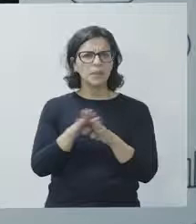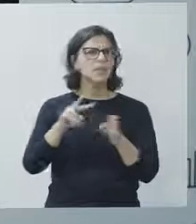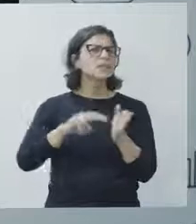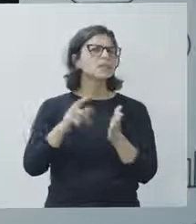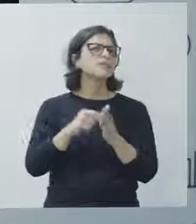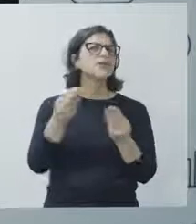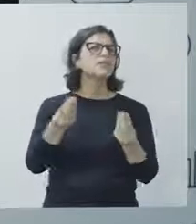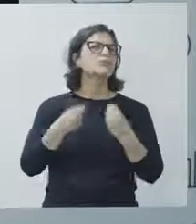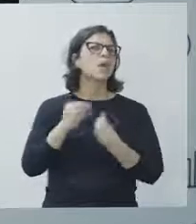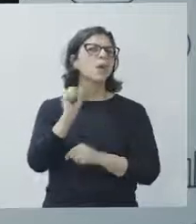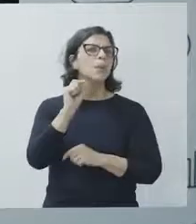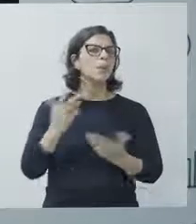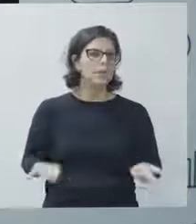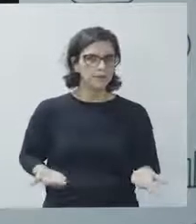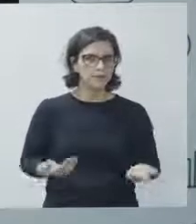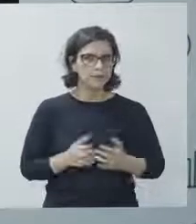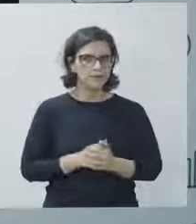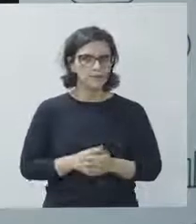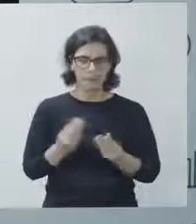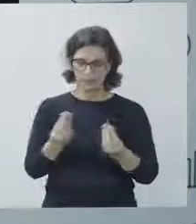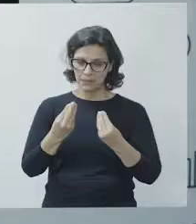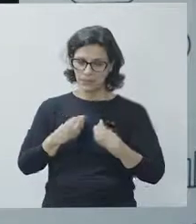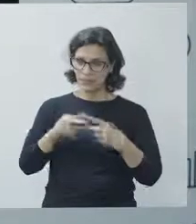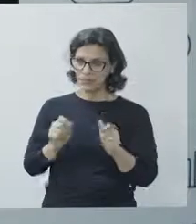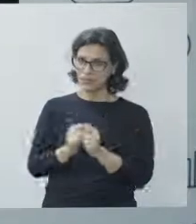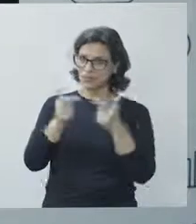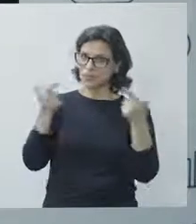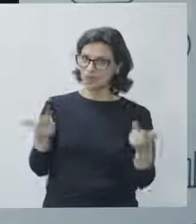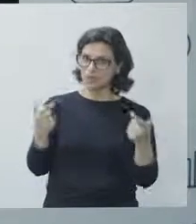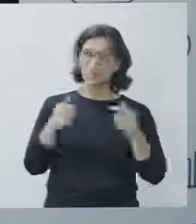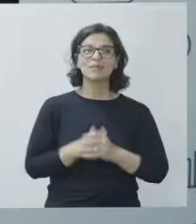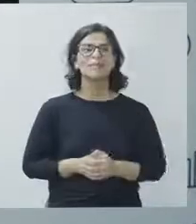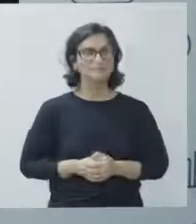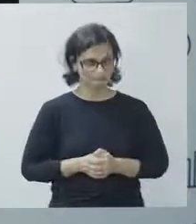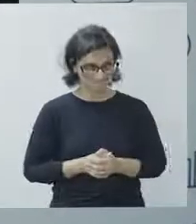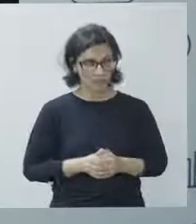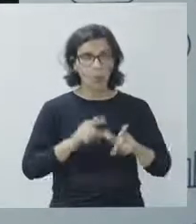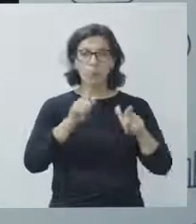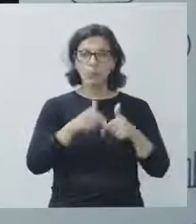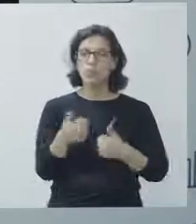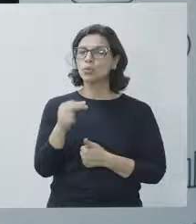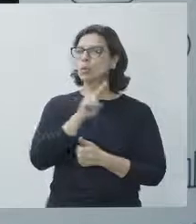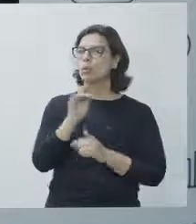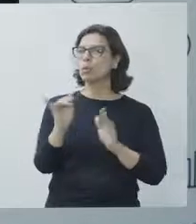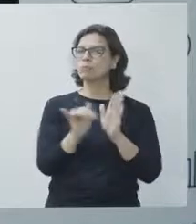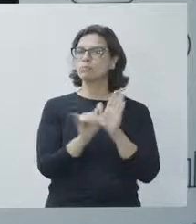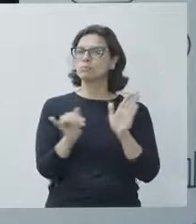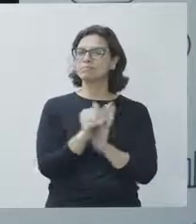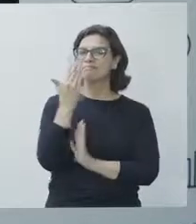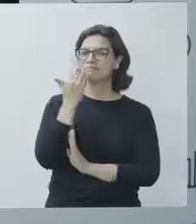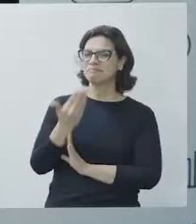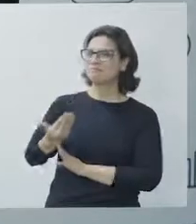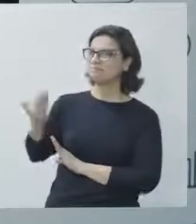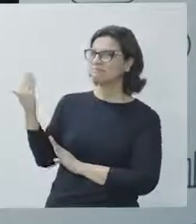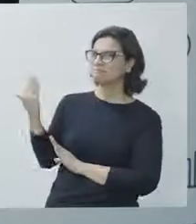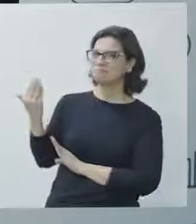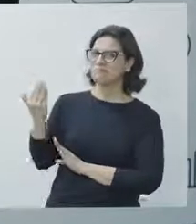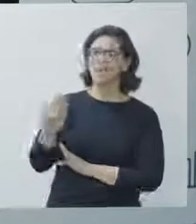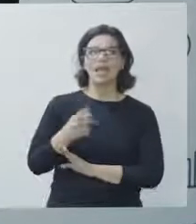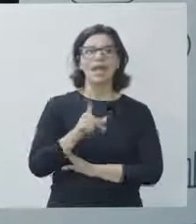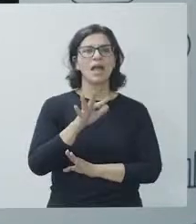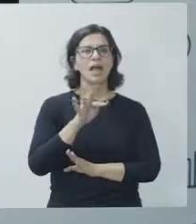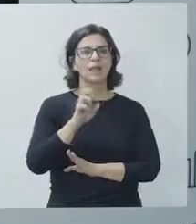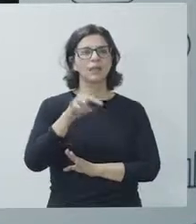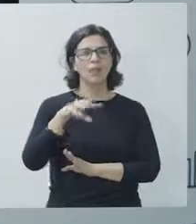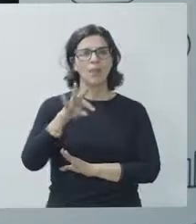folhas, vai te trazer o quê? É, te traz a sorte. Por isso, o nosso conto de hoje, ele é